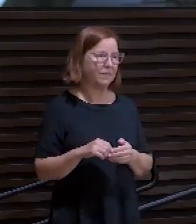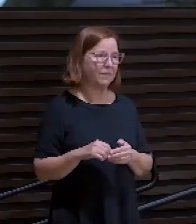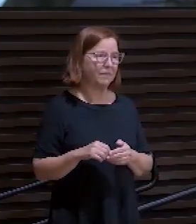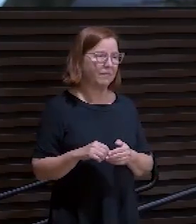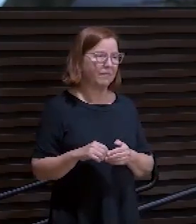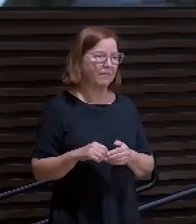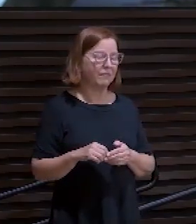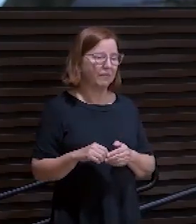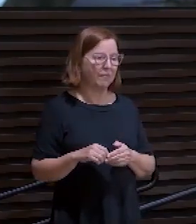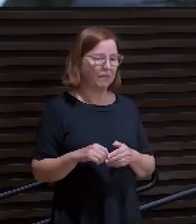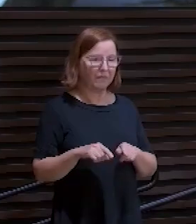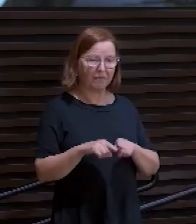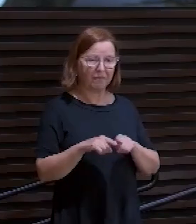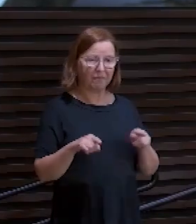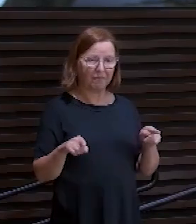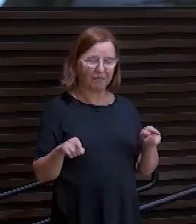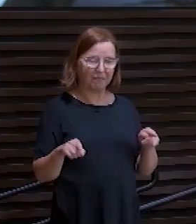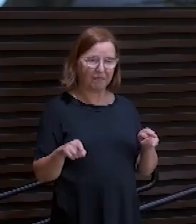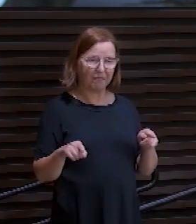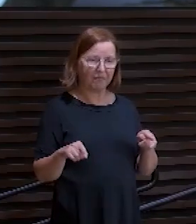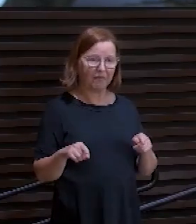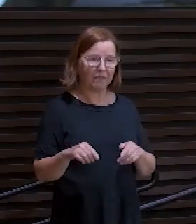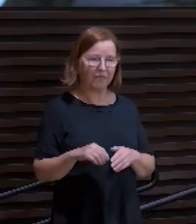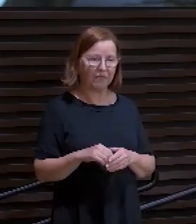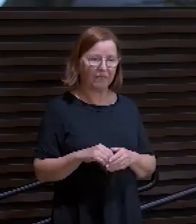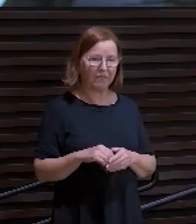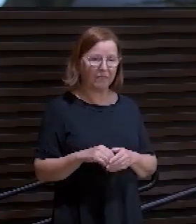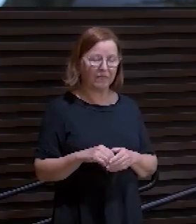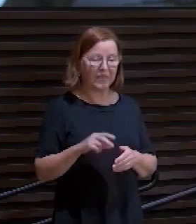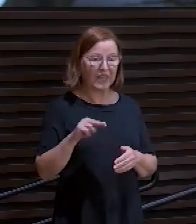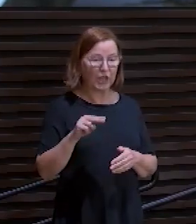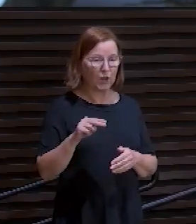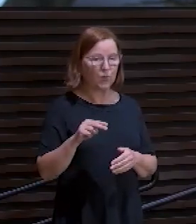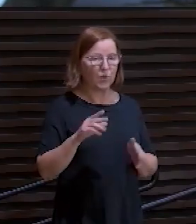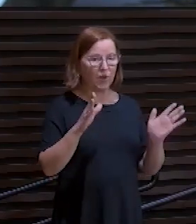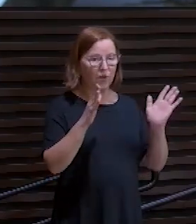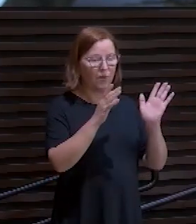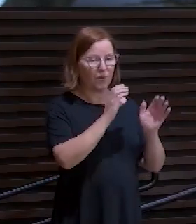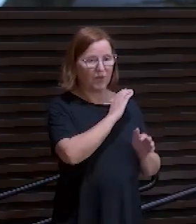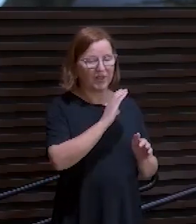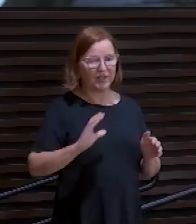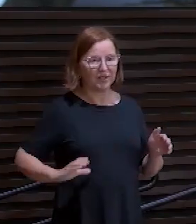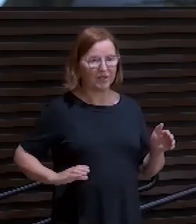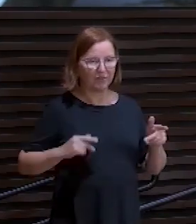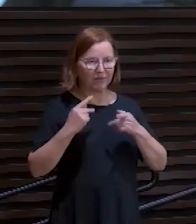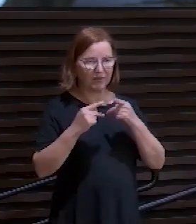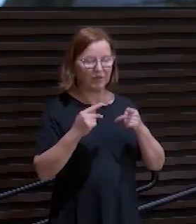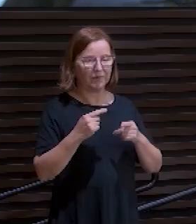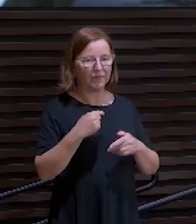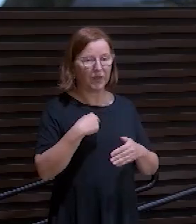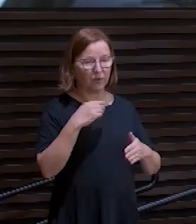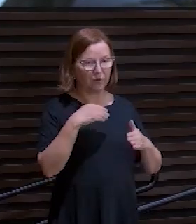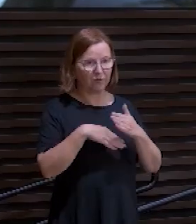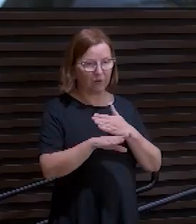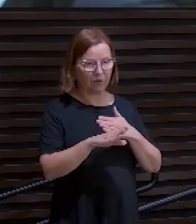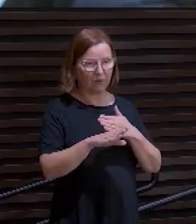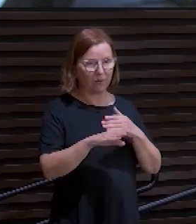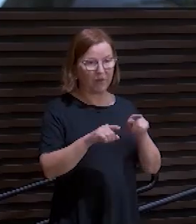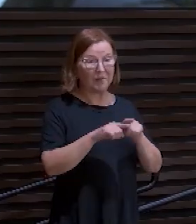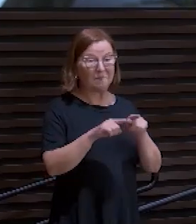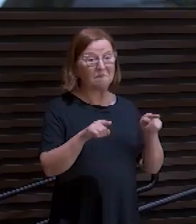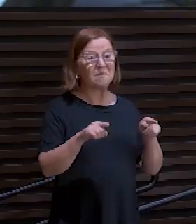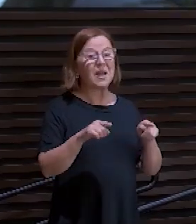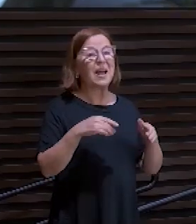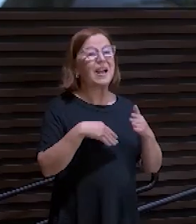Por outro lado, é como nas próprias palavras de Cristo. Eu vou, mas eu vou preparar-vos